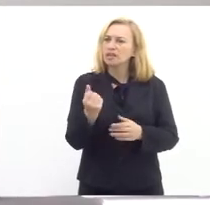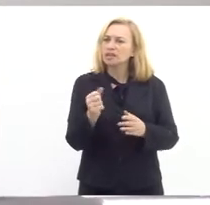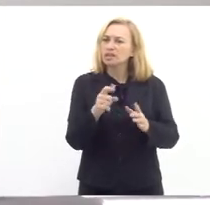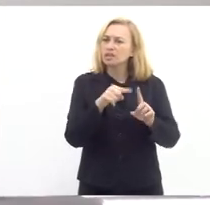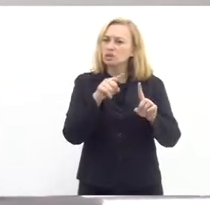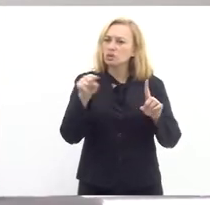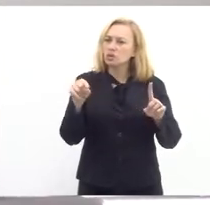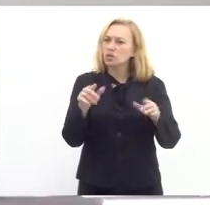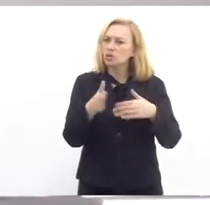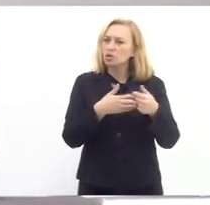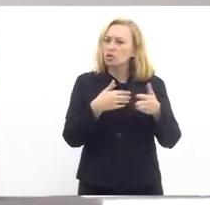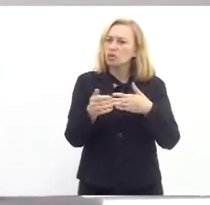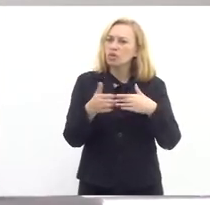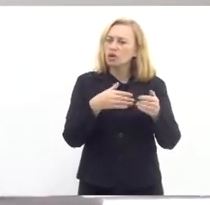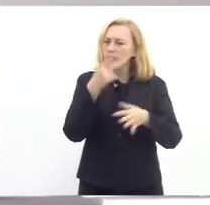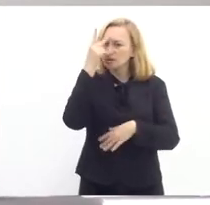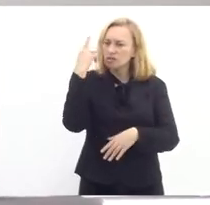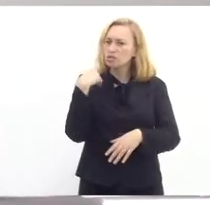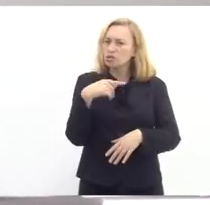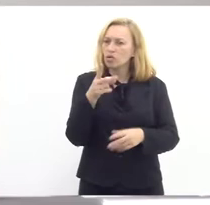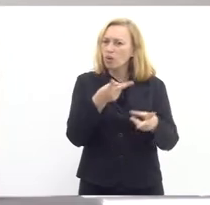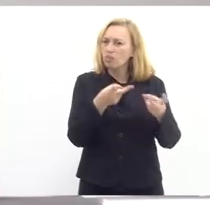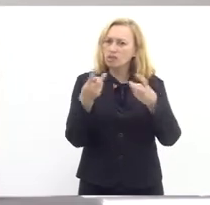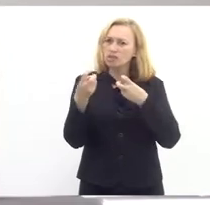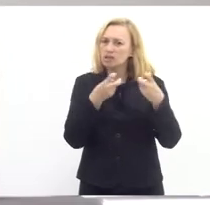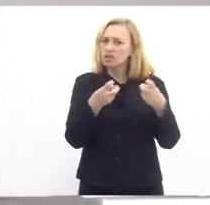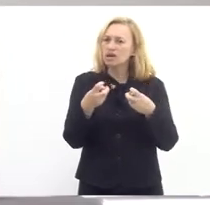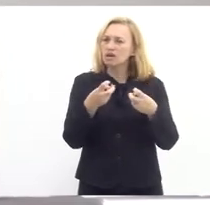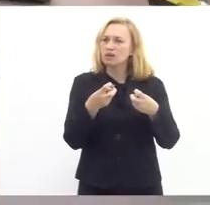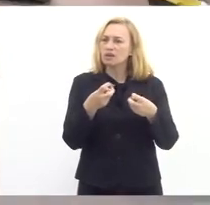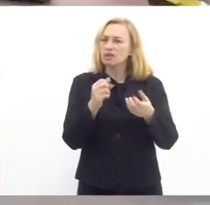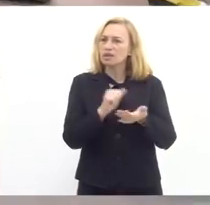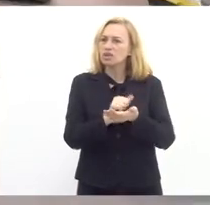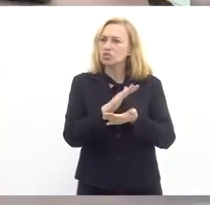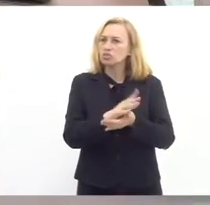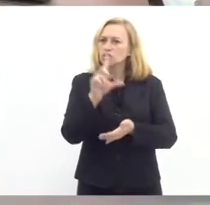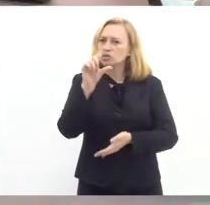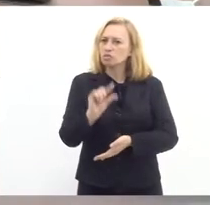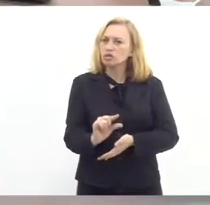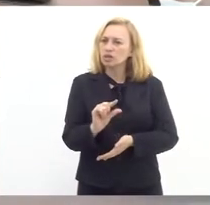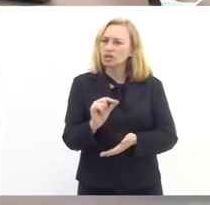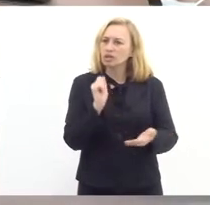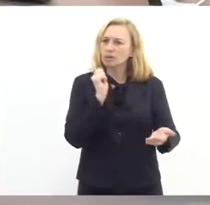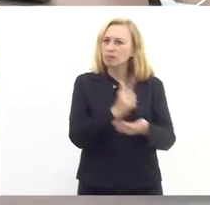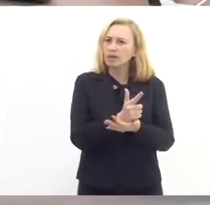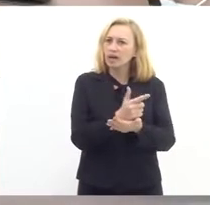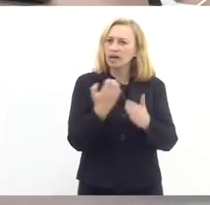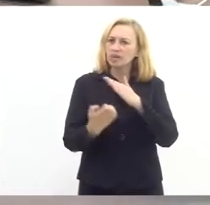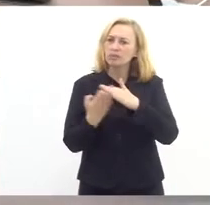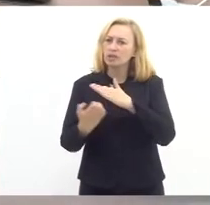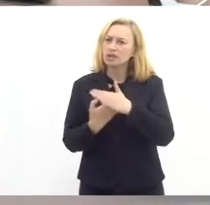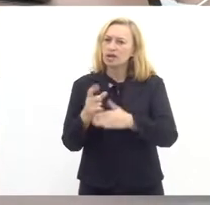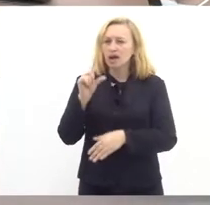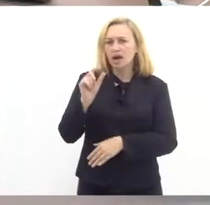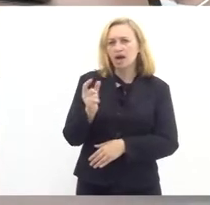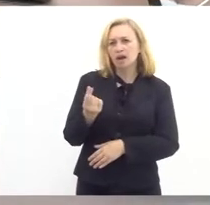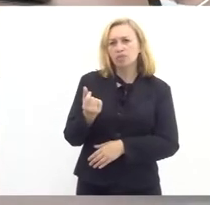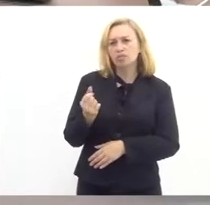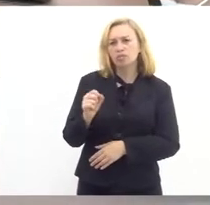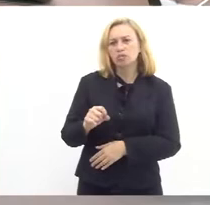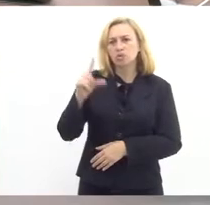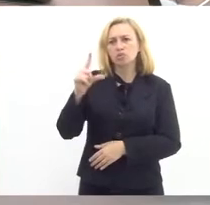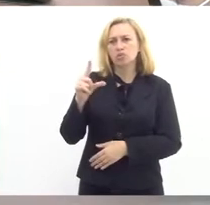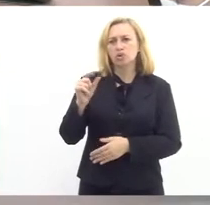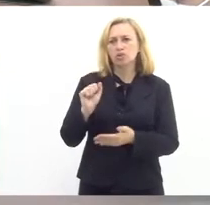qualquer leigo que pega a planilha vai observar que as multas pequenas a concessionária paga, as multas maiores não. Isso, em